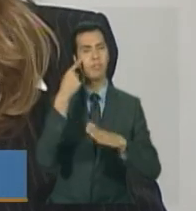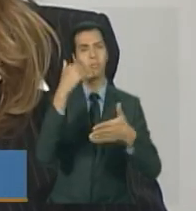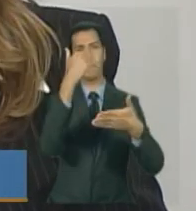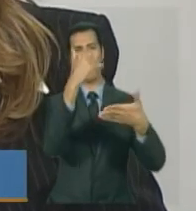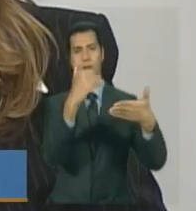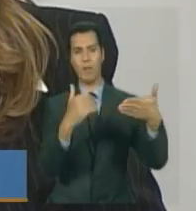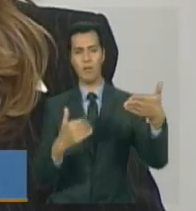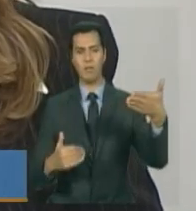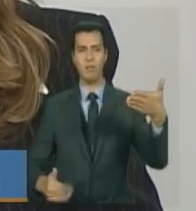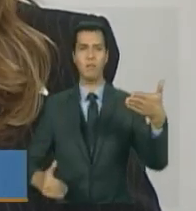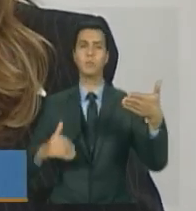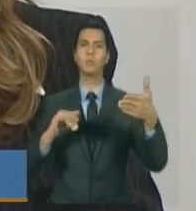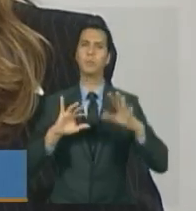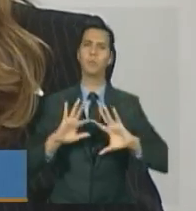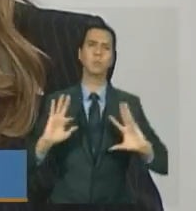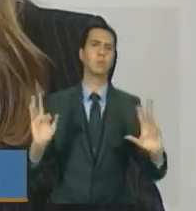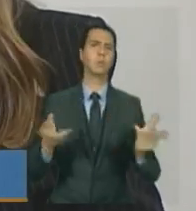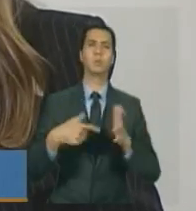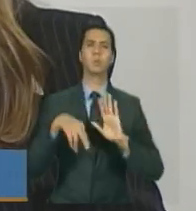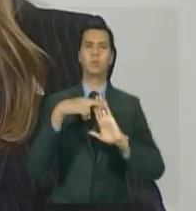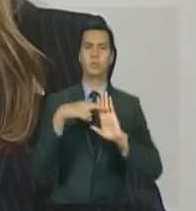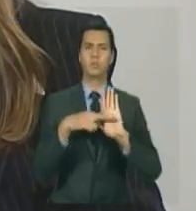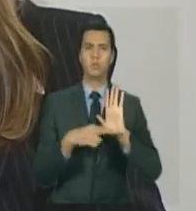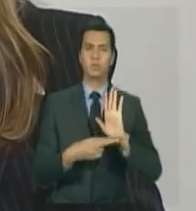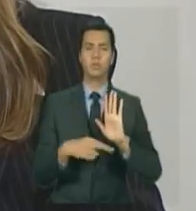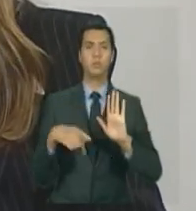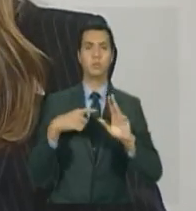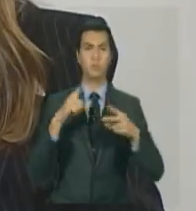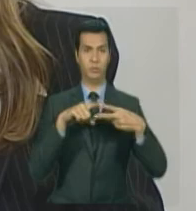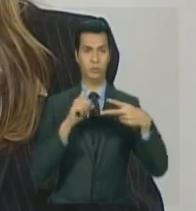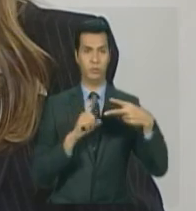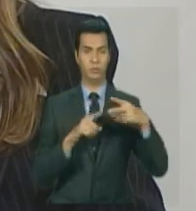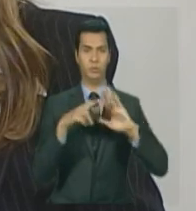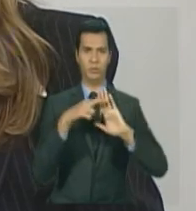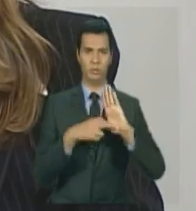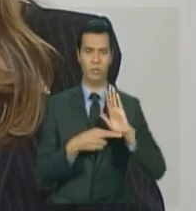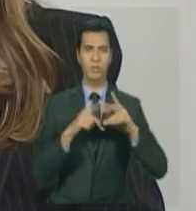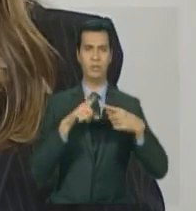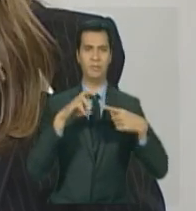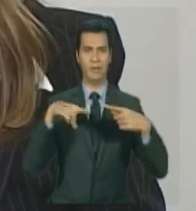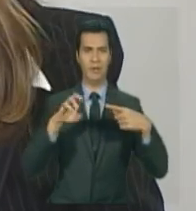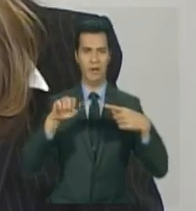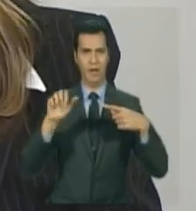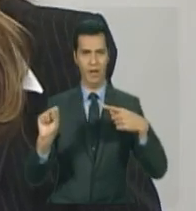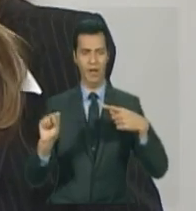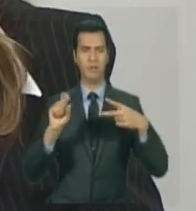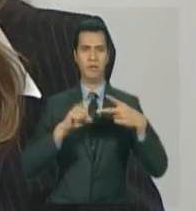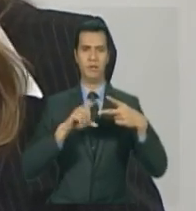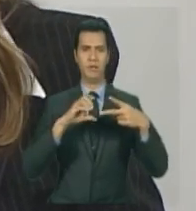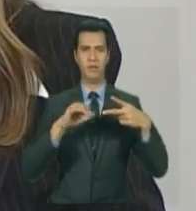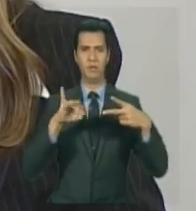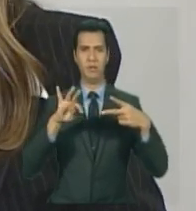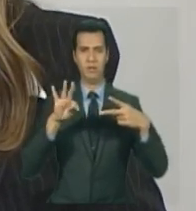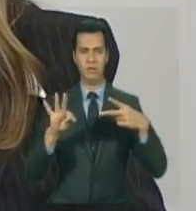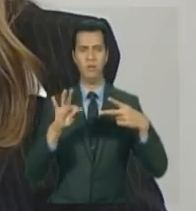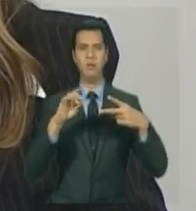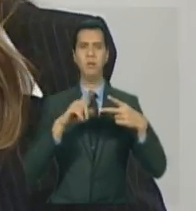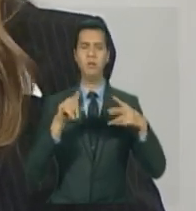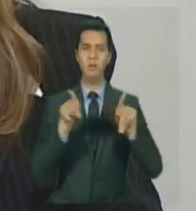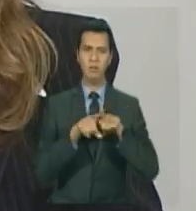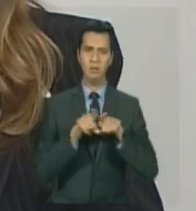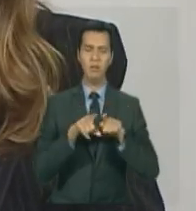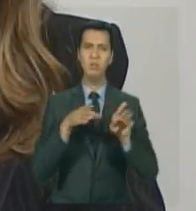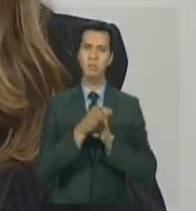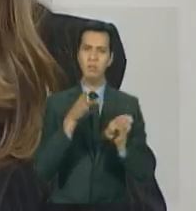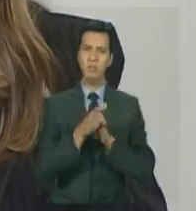2011. Todas as normativas, as duas resoluções, a do CNAS e da CIT, mas algumas orientações técnicas que a gente está